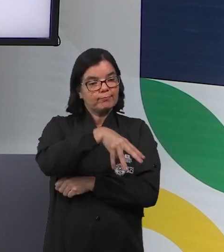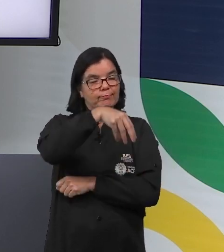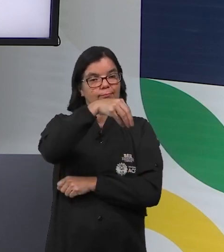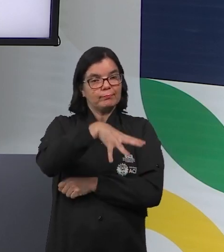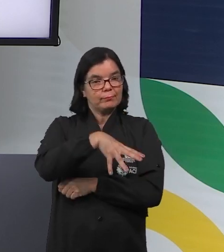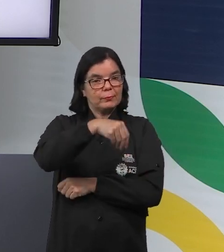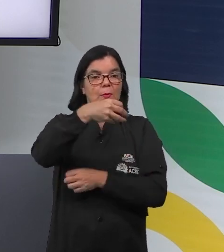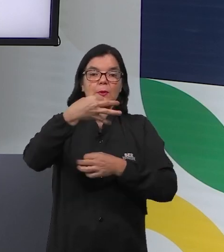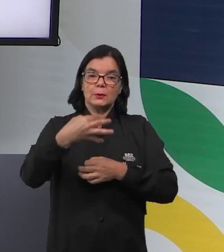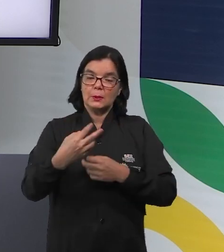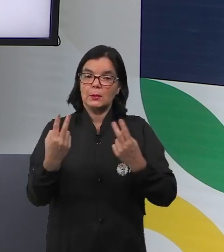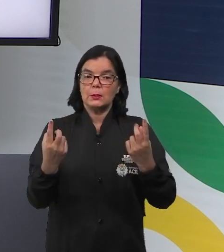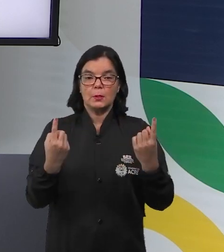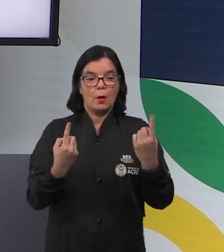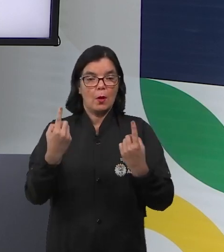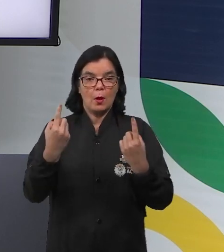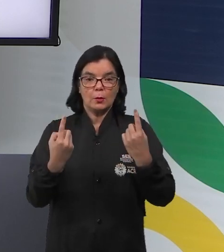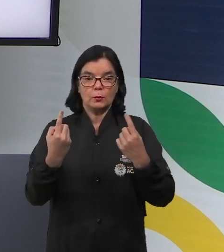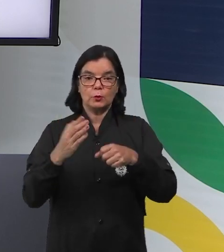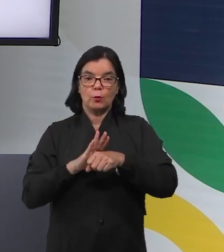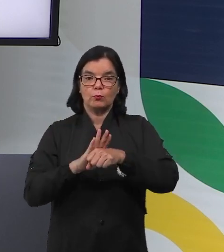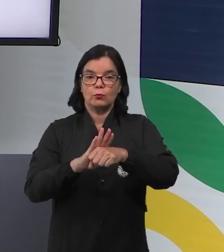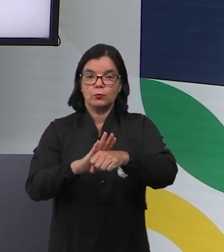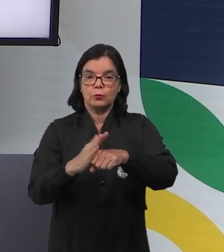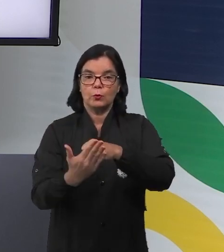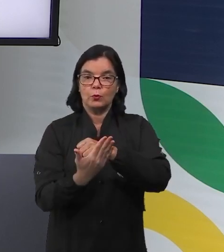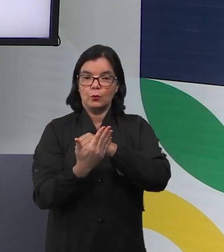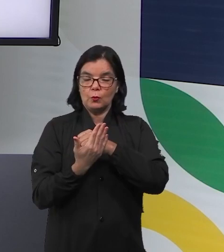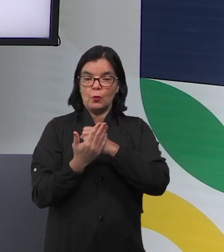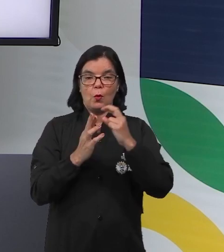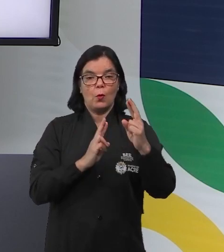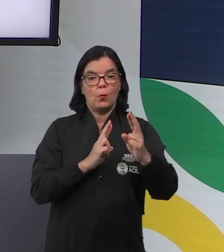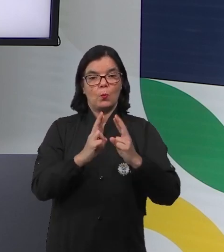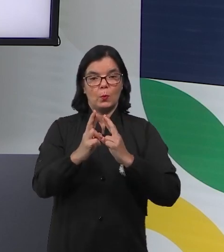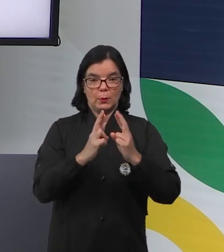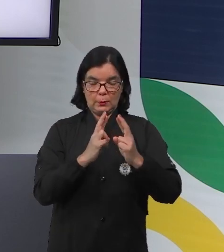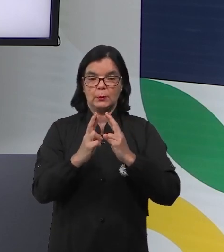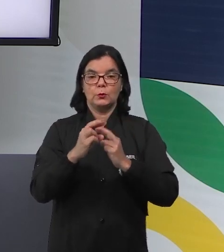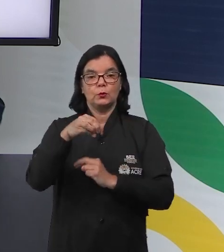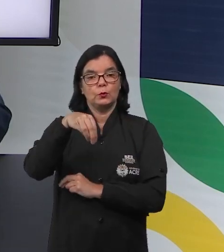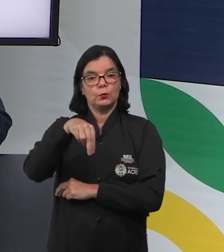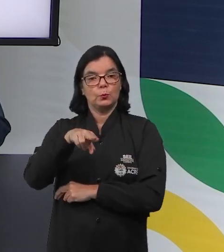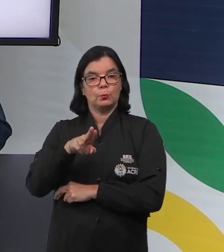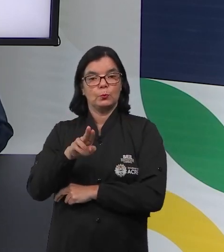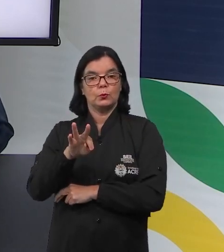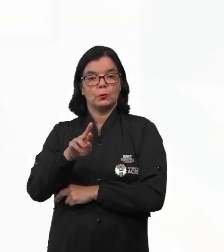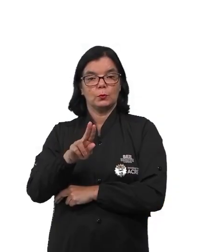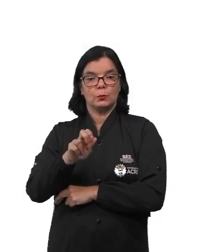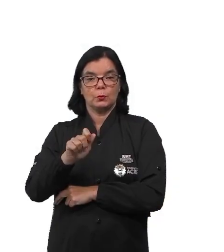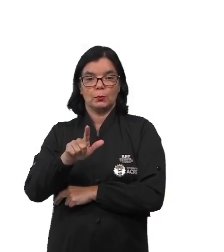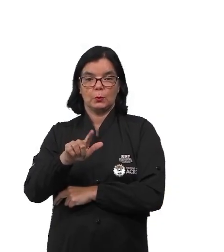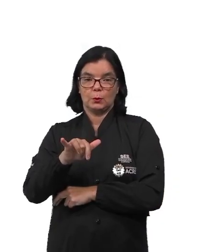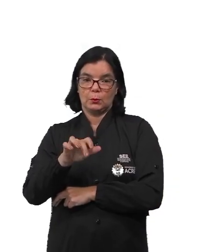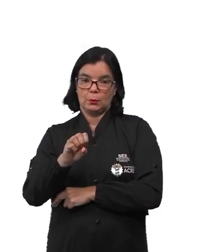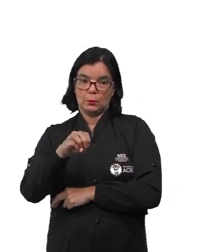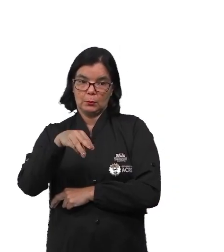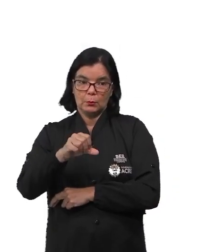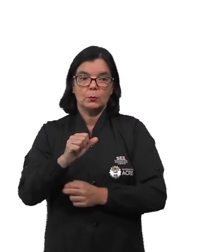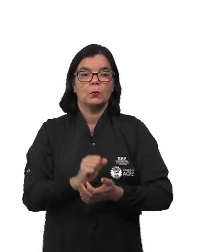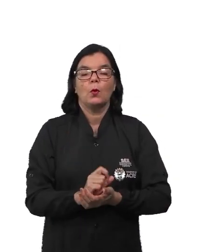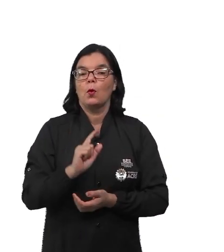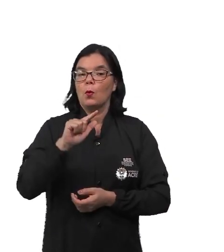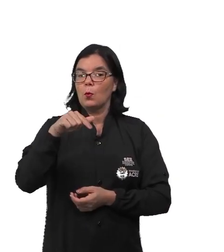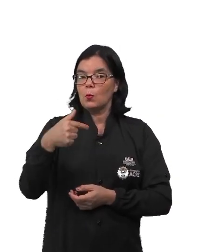tá certo? Ambas estão se ajudando, uma relação mutualista. Já no outro tipo de relação, temos